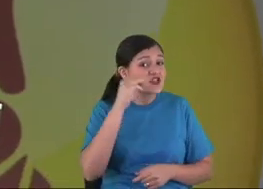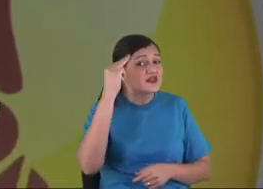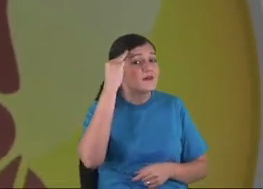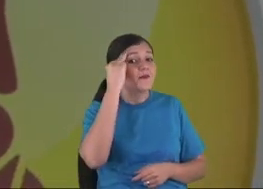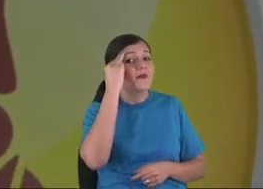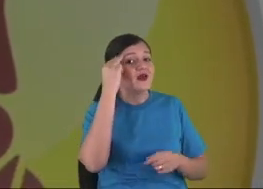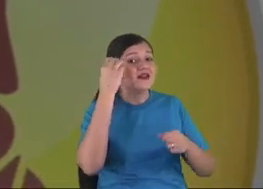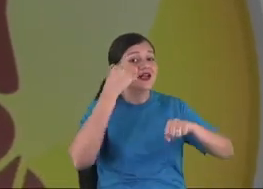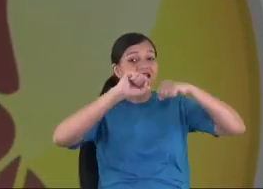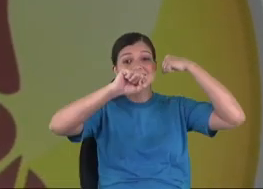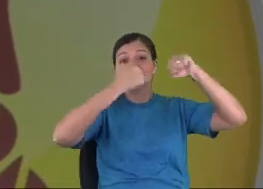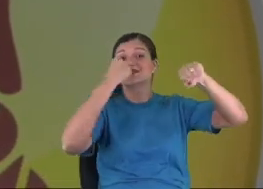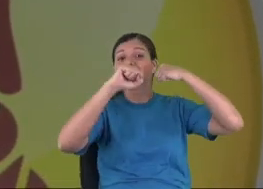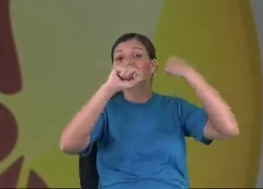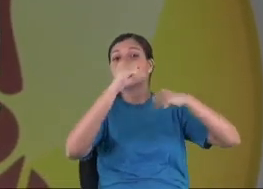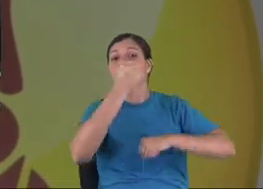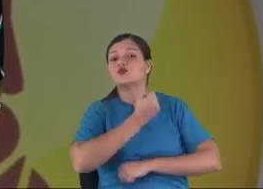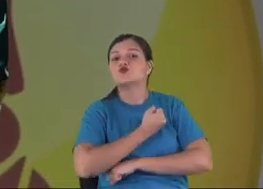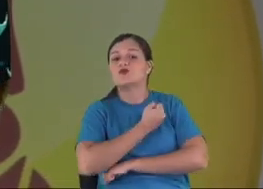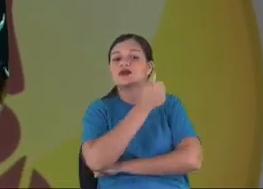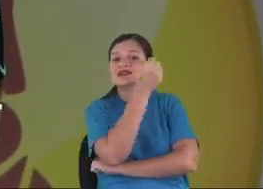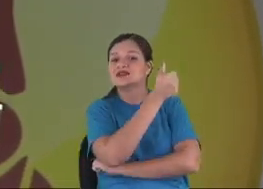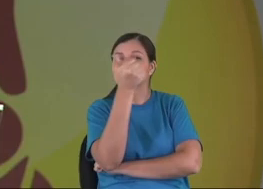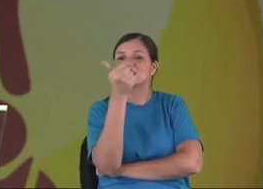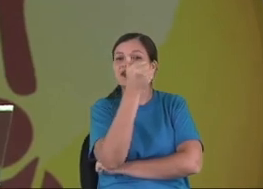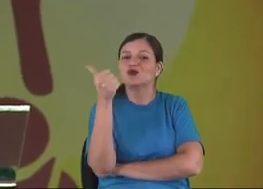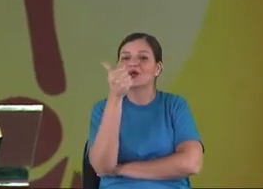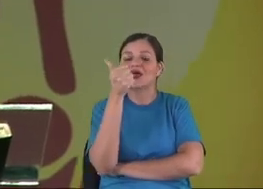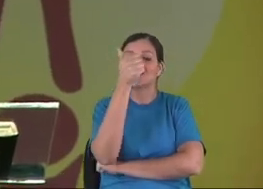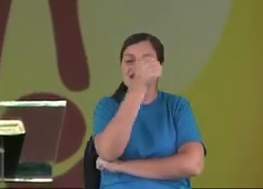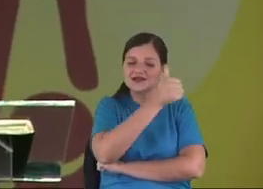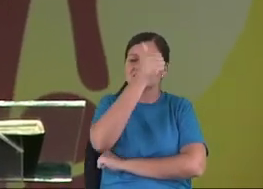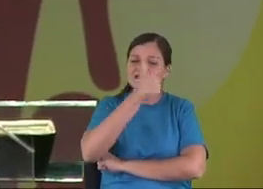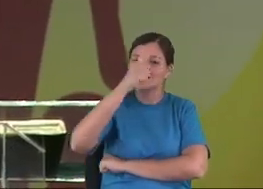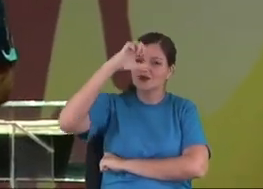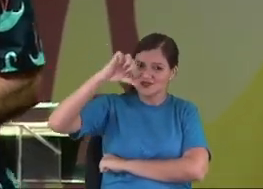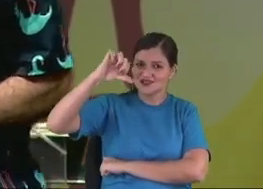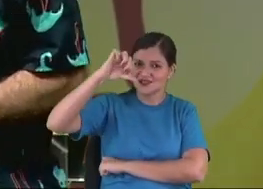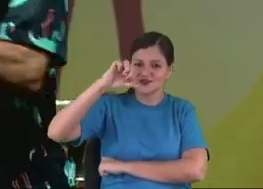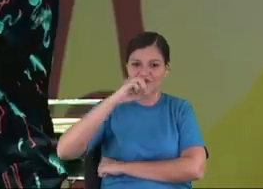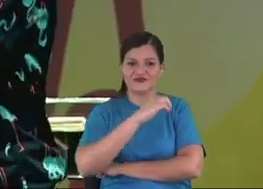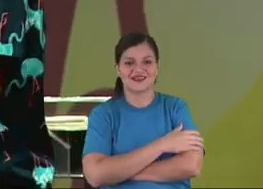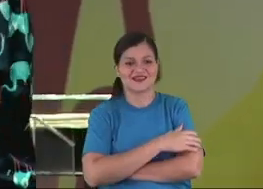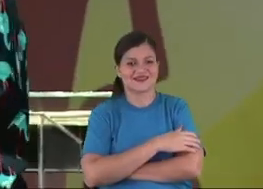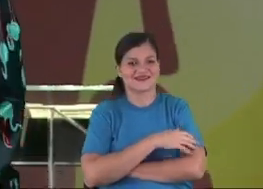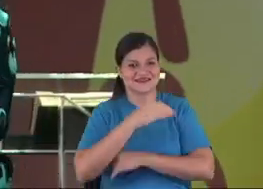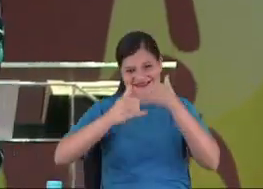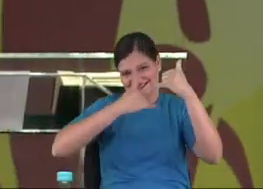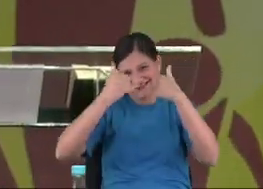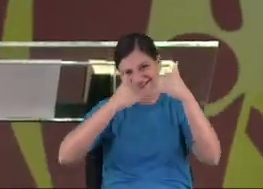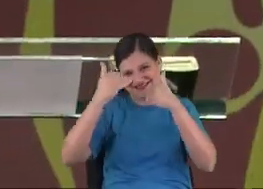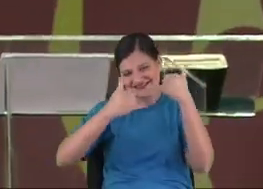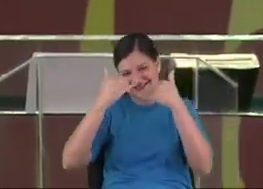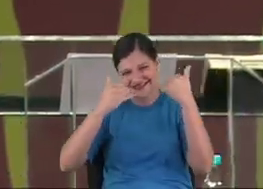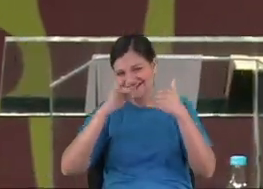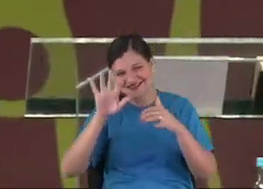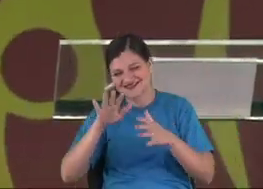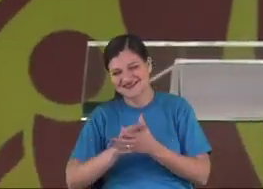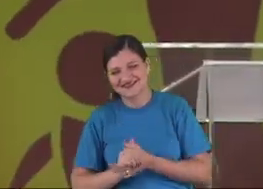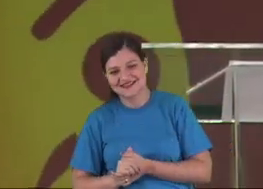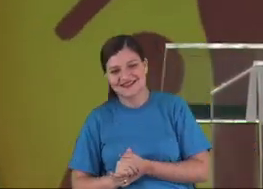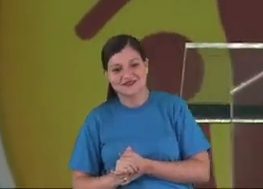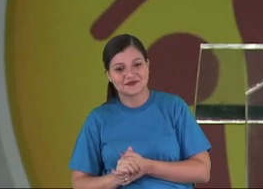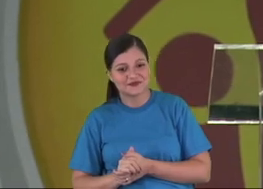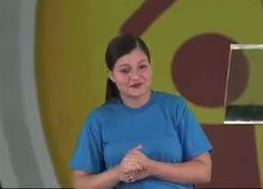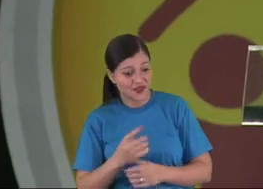119. Não, brincadeira. Ela dizia: olha, nós vamos